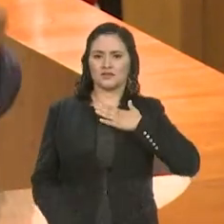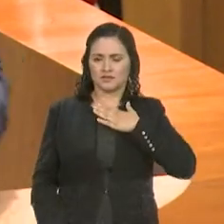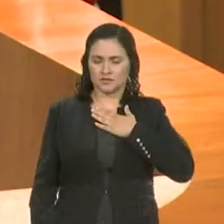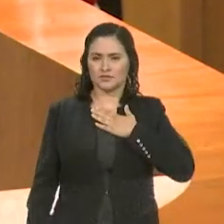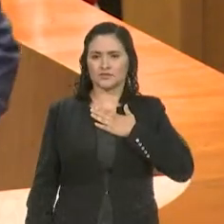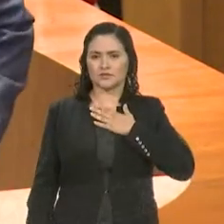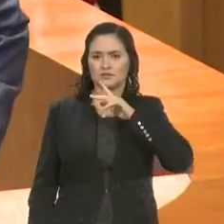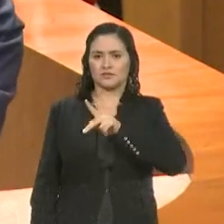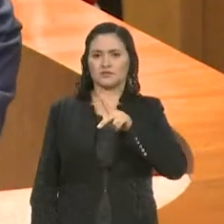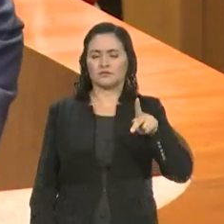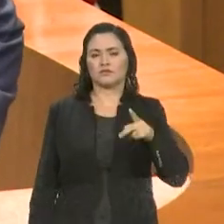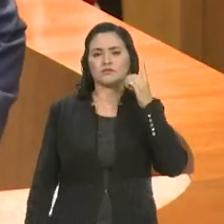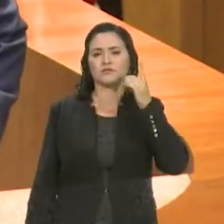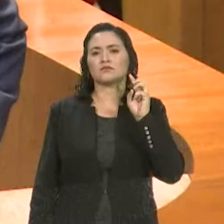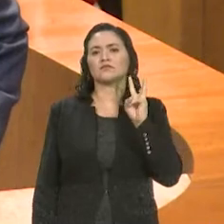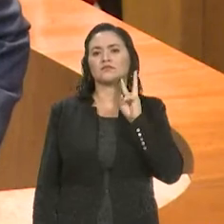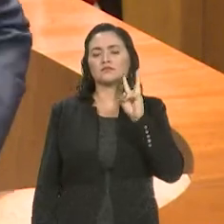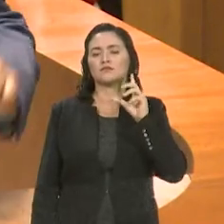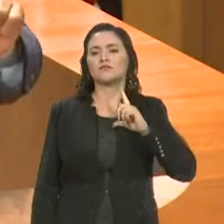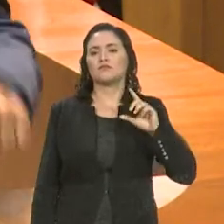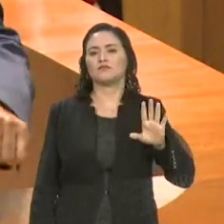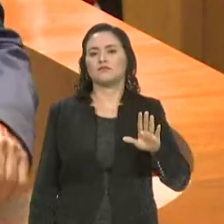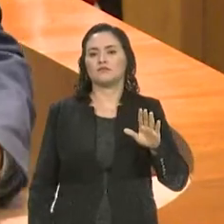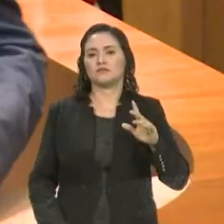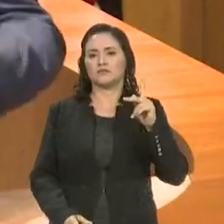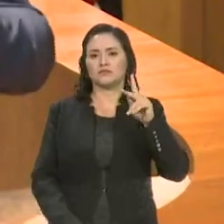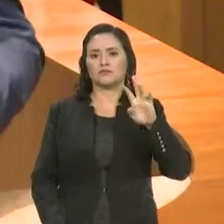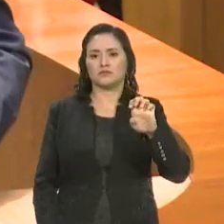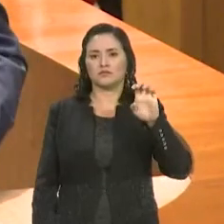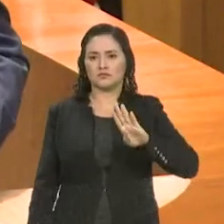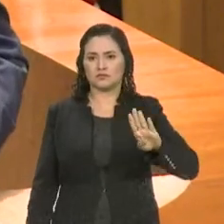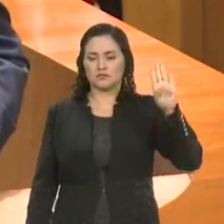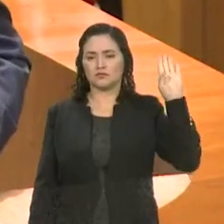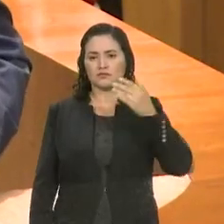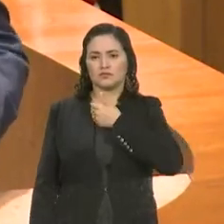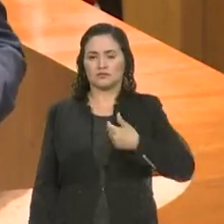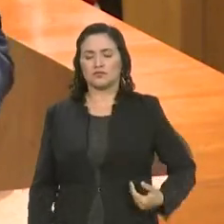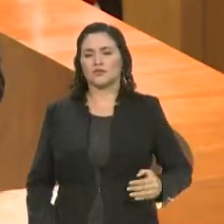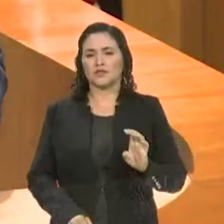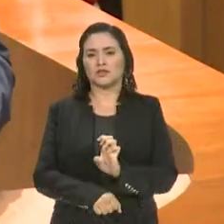Curso tem um pré-candidato ao governo do estado. Eu defendo, eu visto a